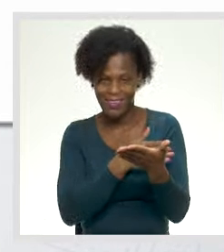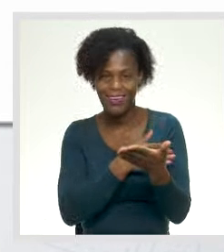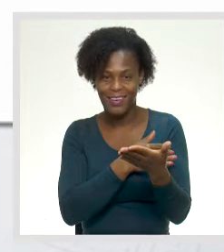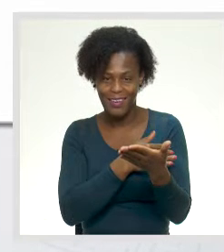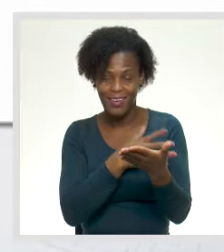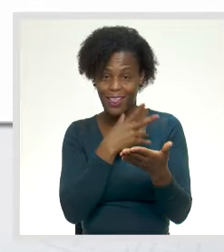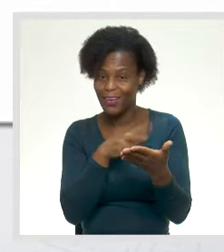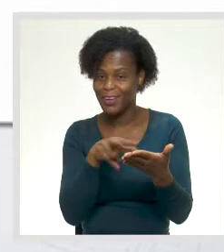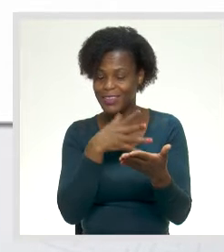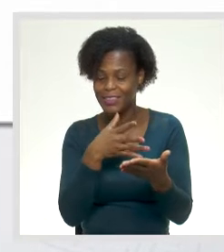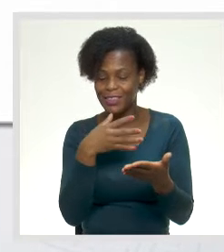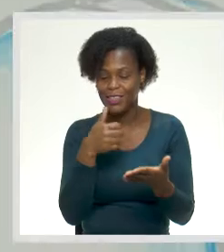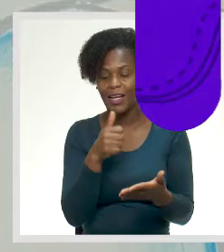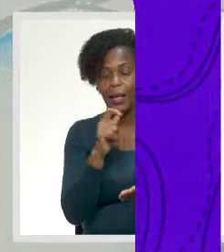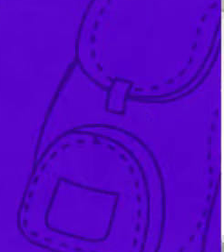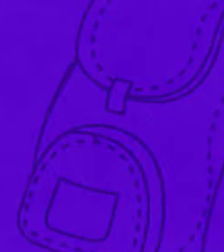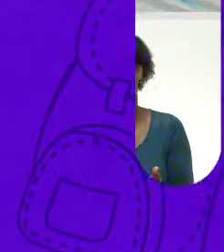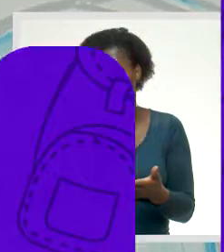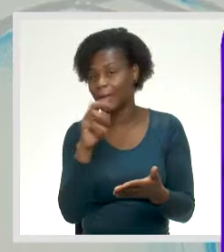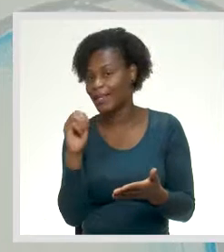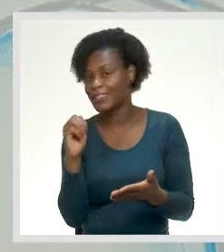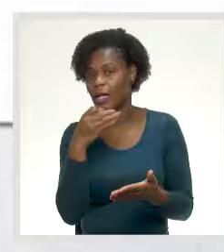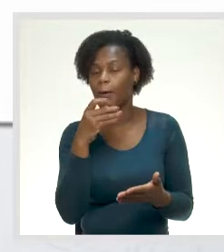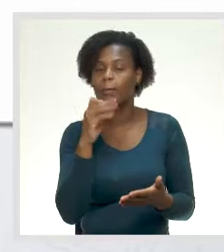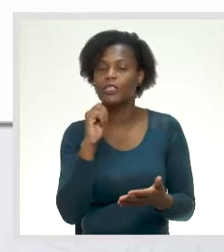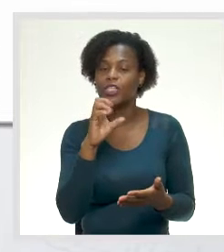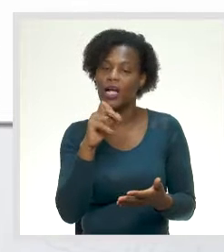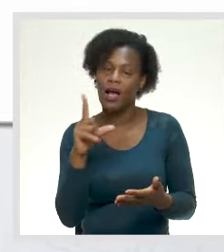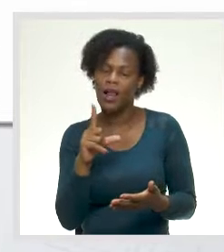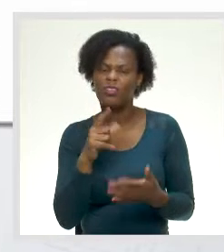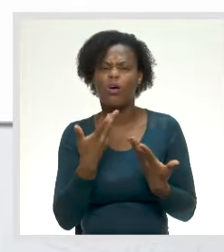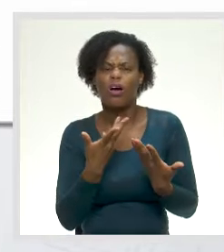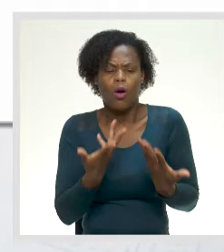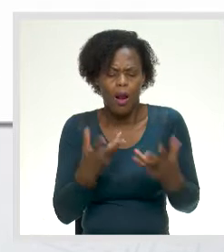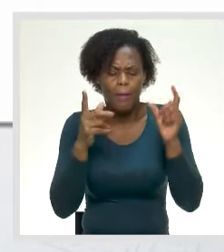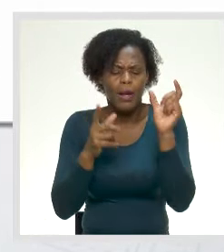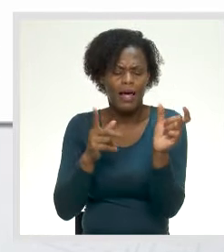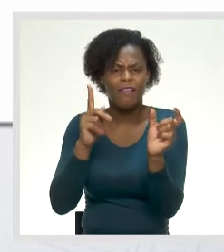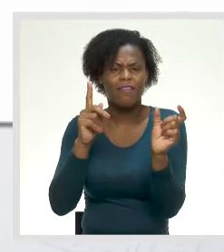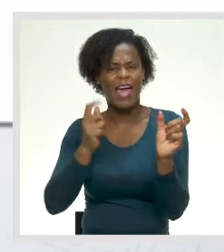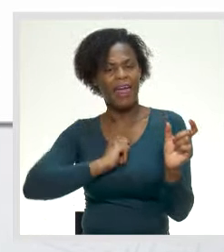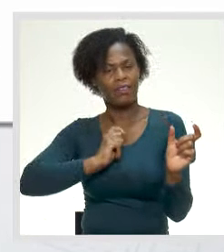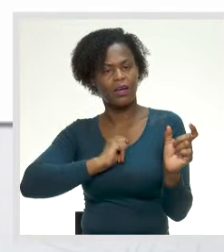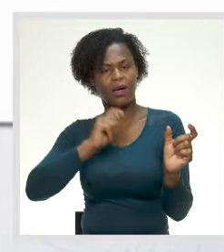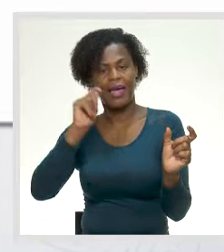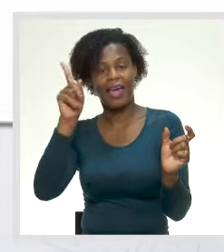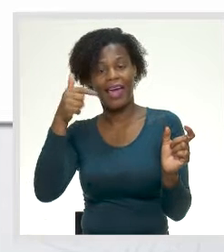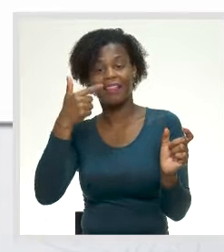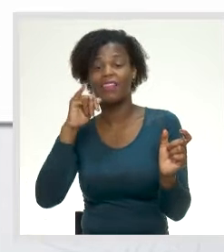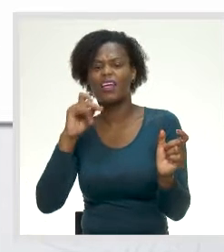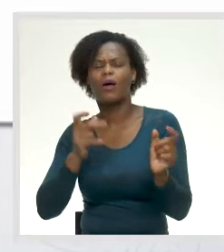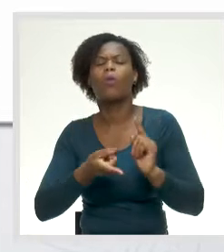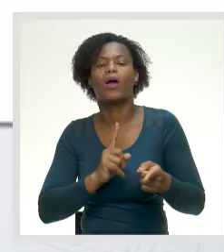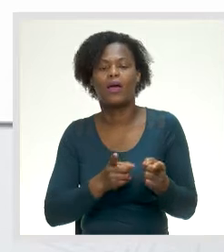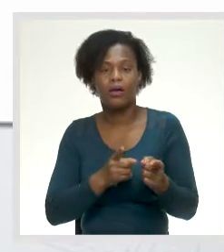disse Blaise Pascal. E então, o que é ética? Primeiro, o termo